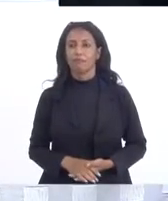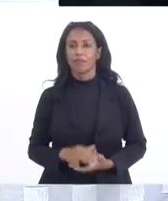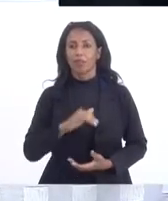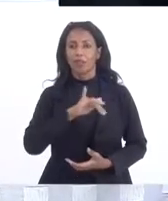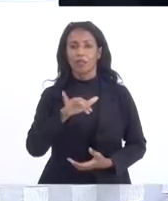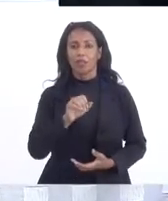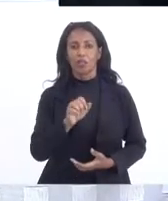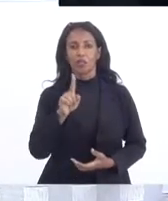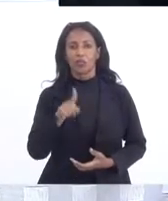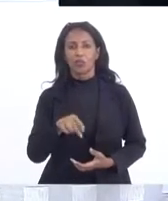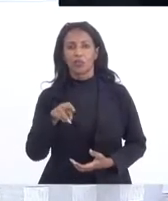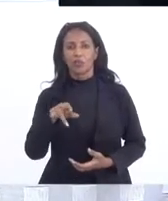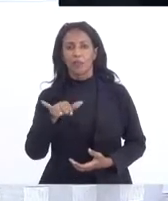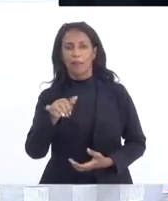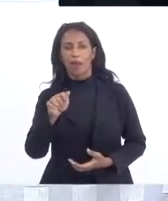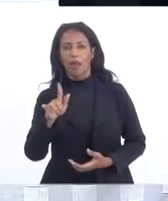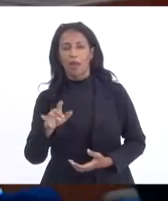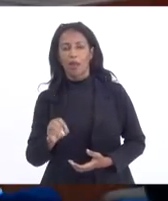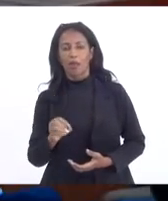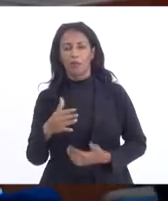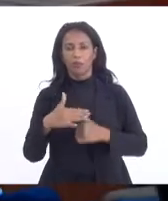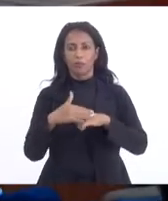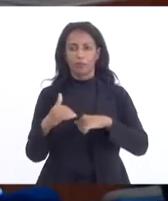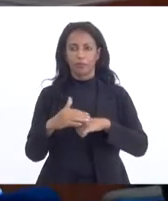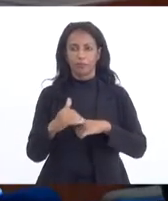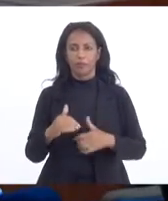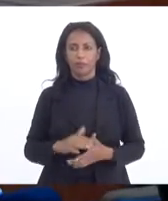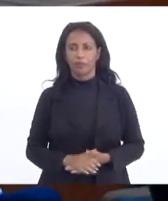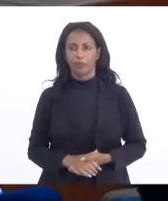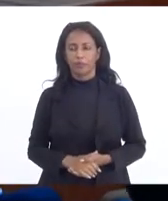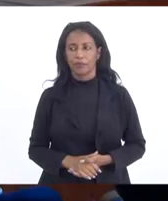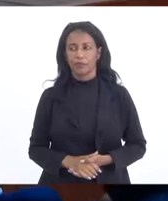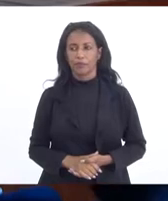José Magno Hoffmann pelo carinho.